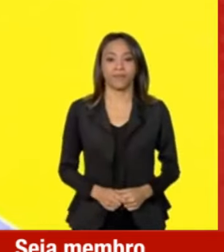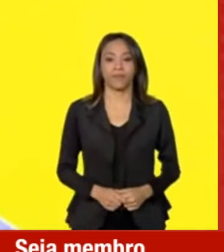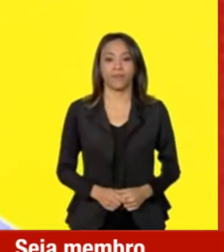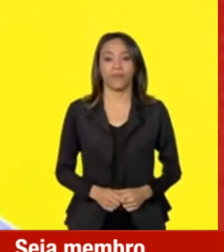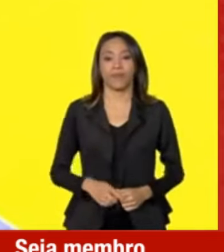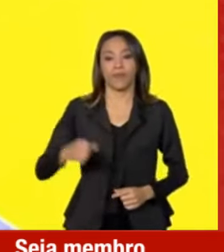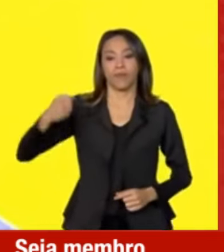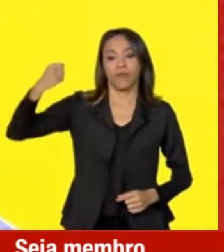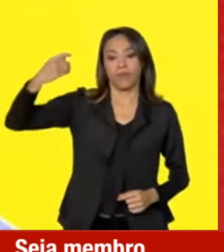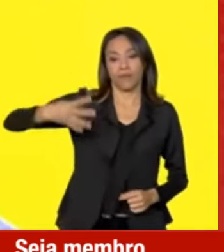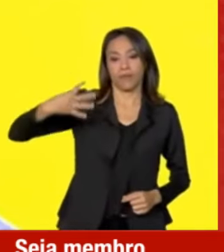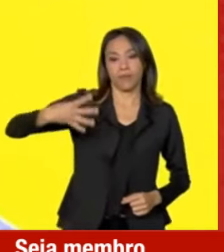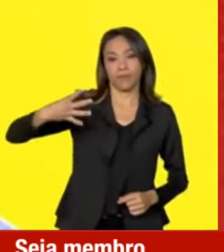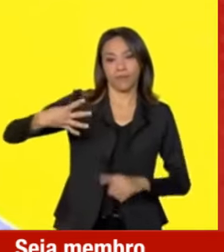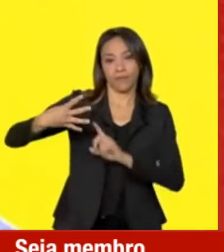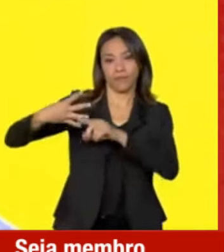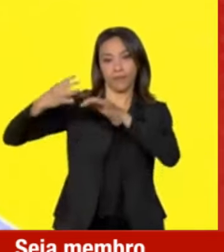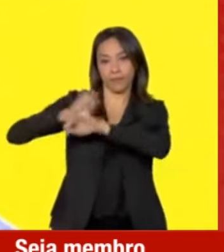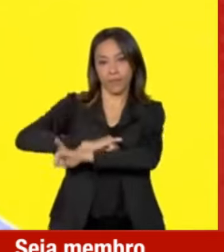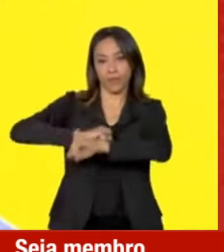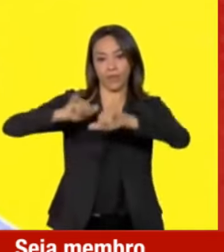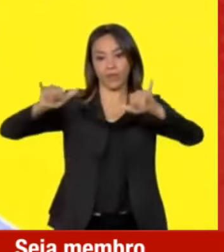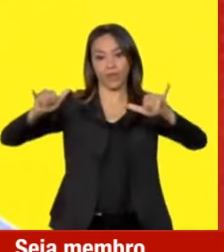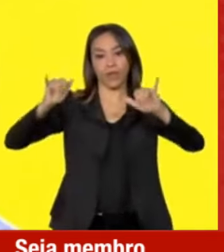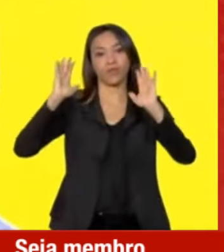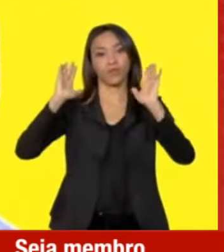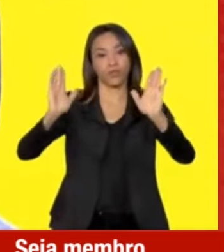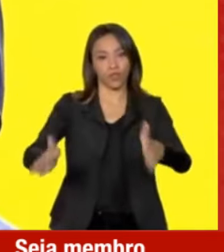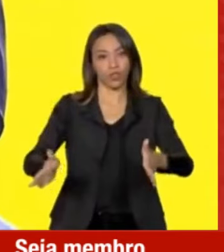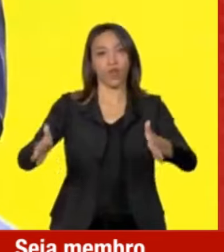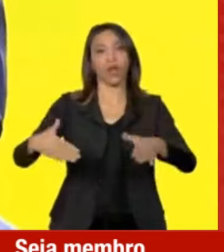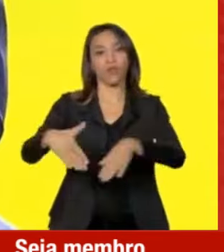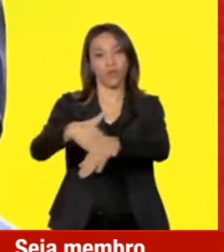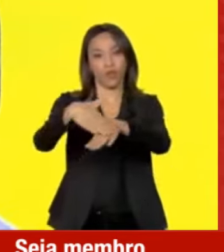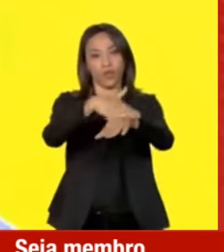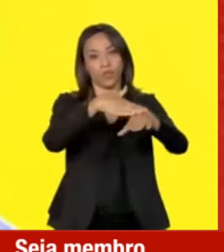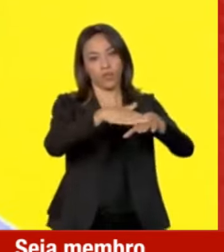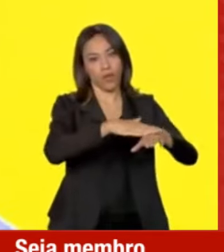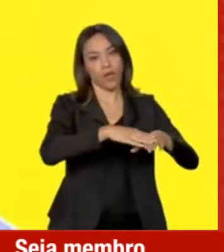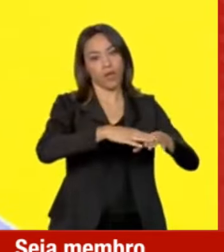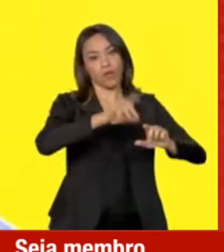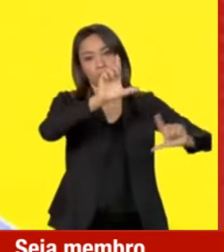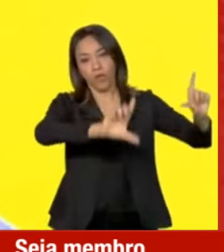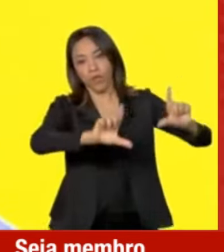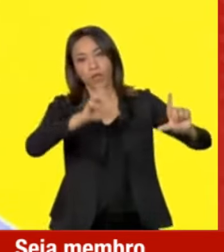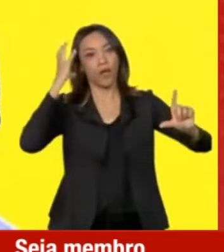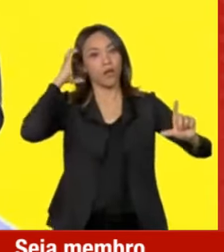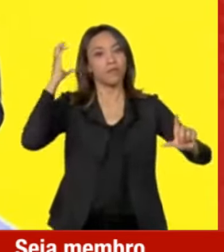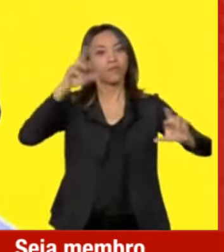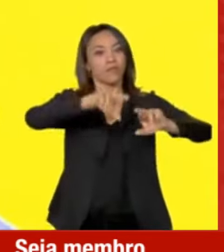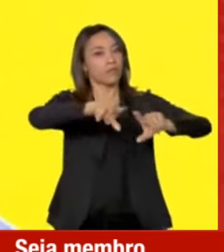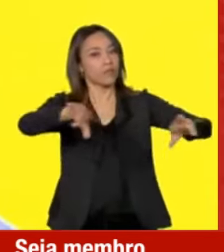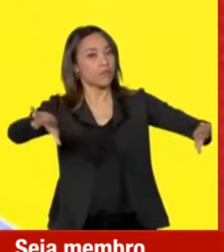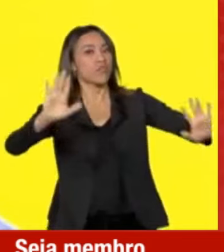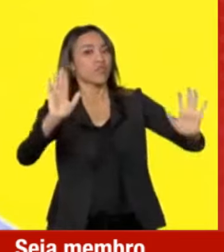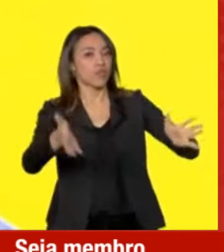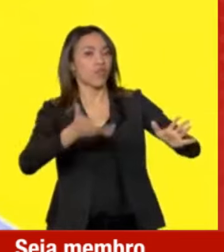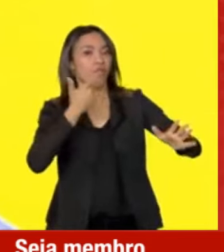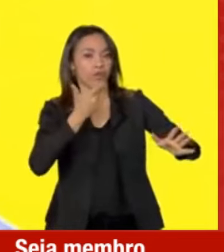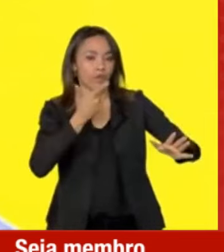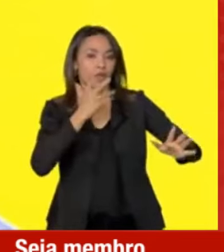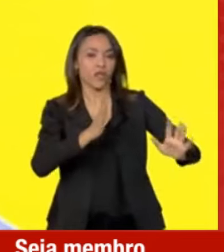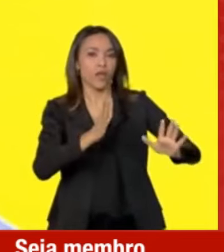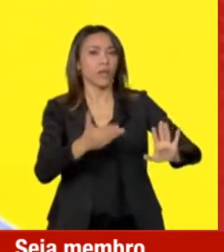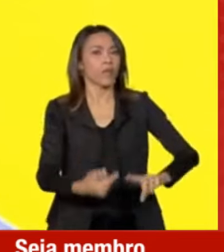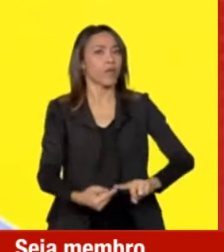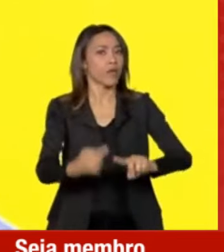nós estamos anunciando aqui, já foi conversada na imprensa, porque já foi objeto de várias solenidades, inclusive